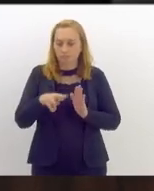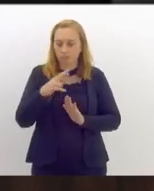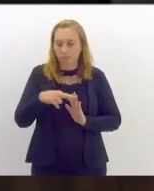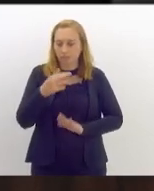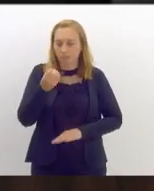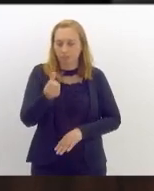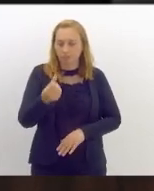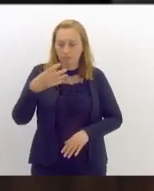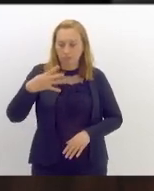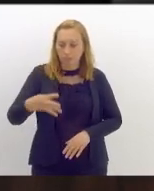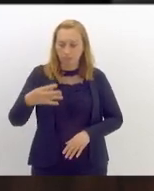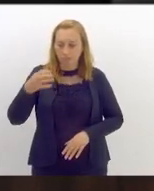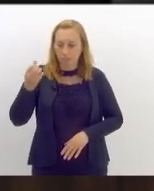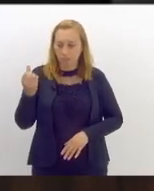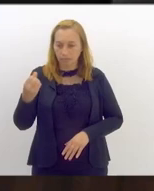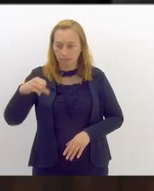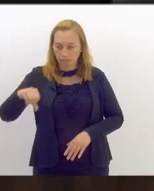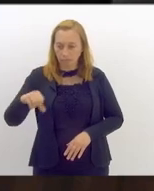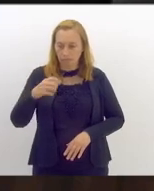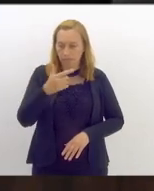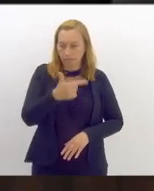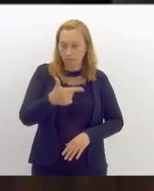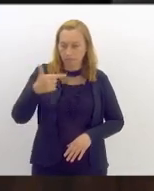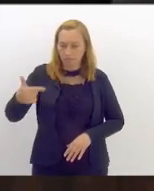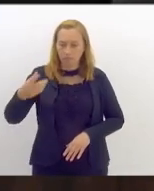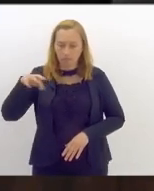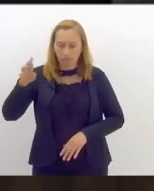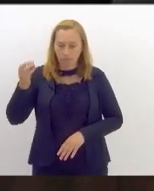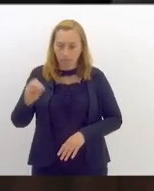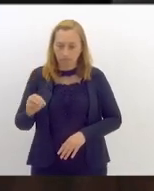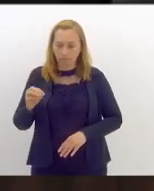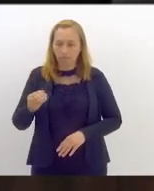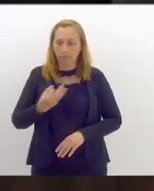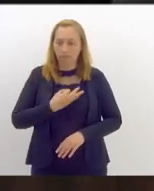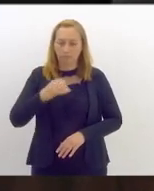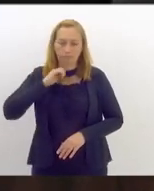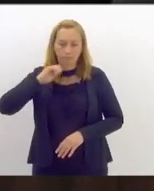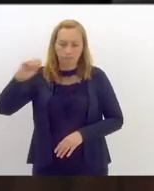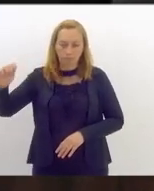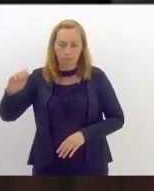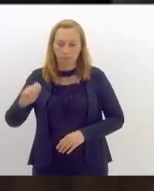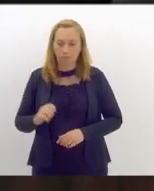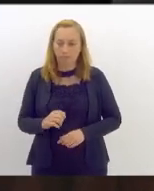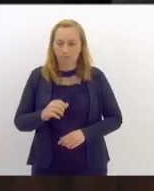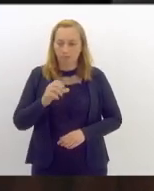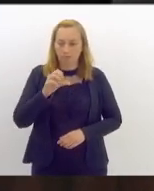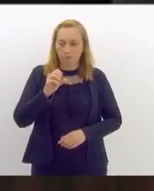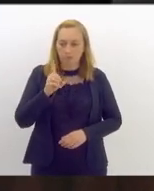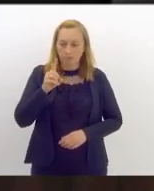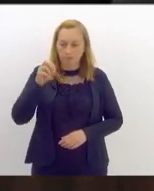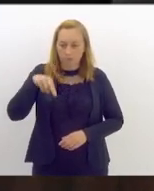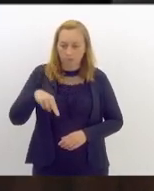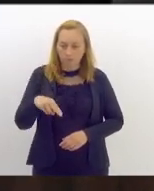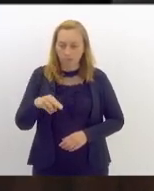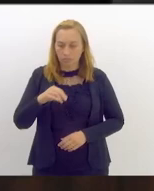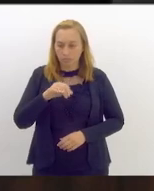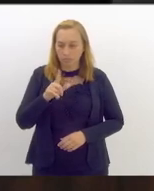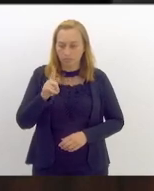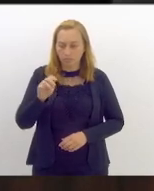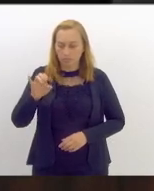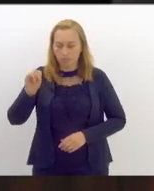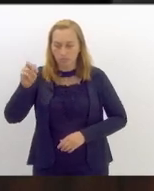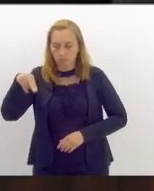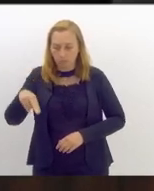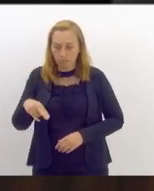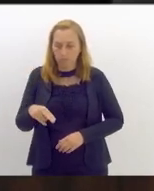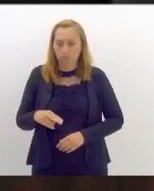649 de 22 de autoria Deputado Márcio Gualberto consegue medalha Tiradentes respectivo de ploma Don Gilson Andrade Silva Bispo